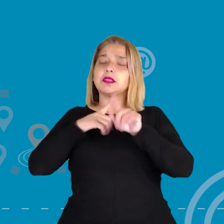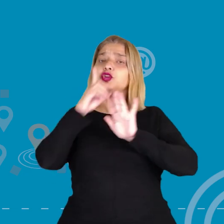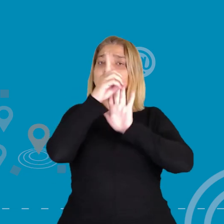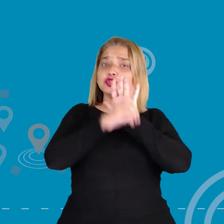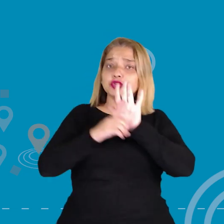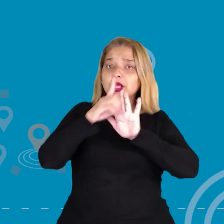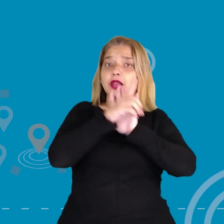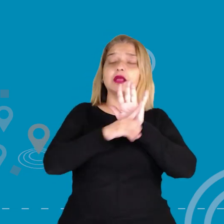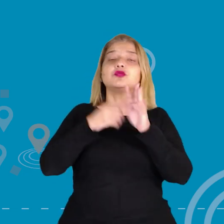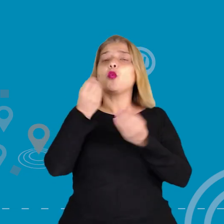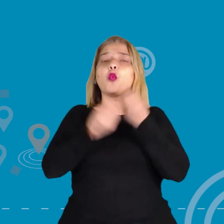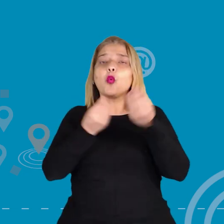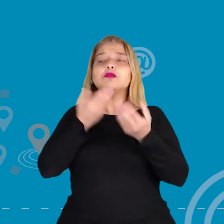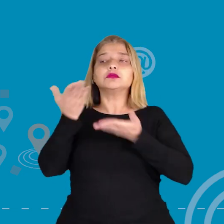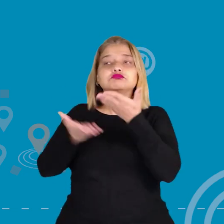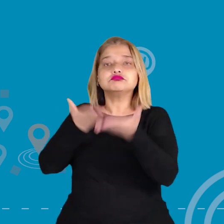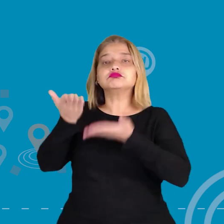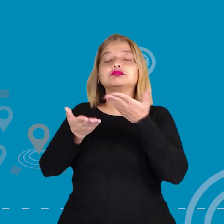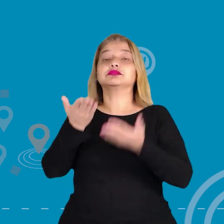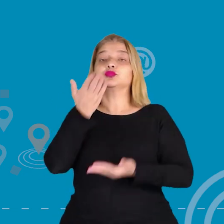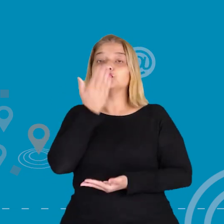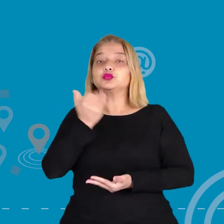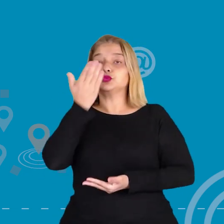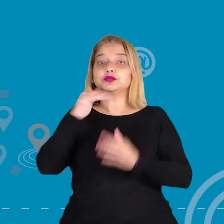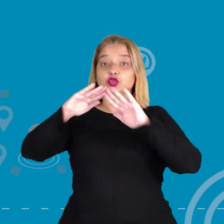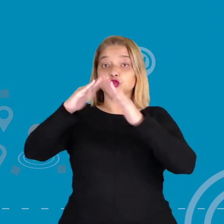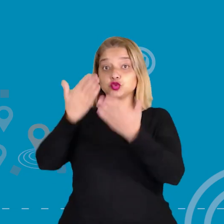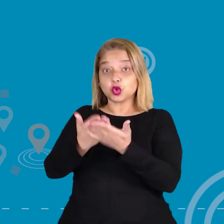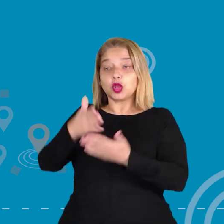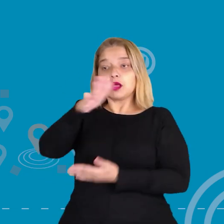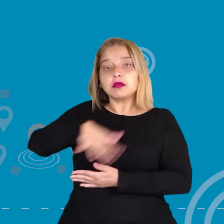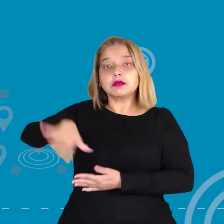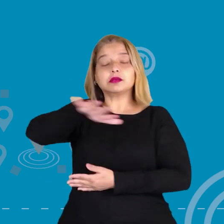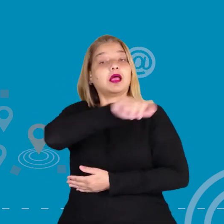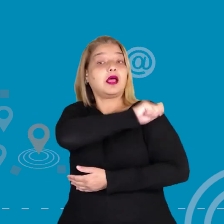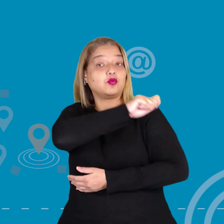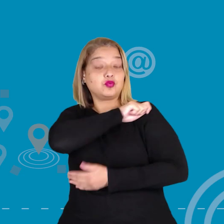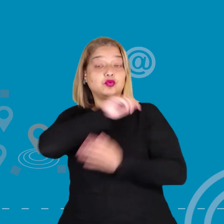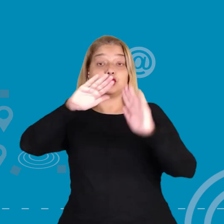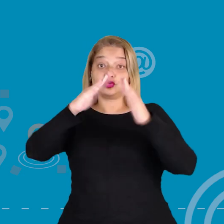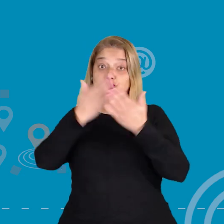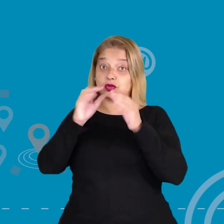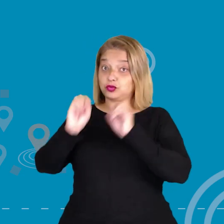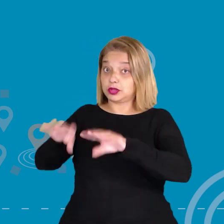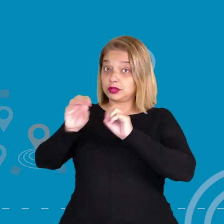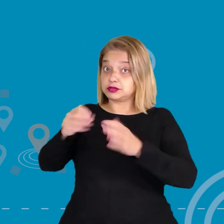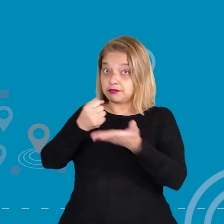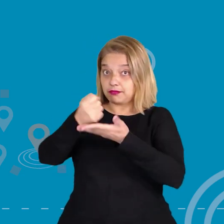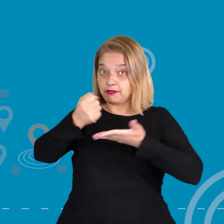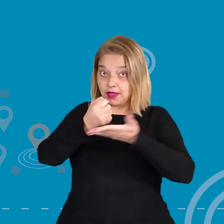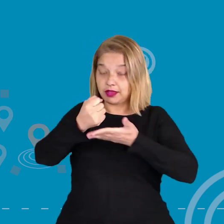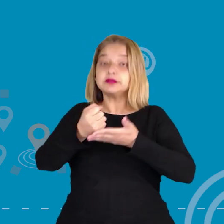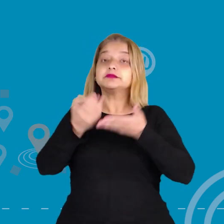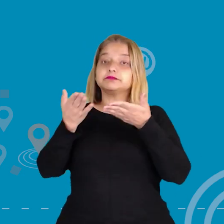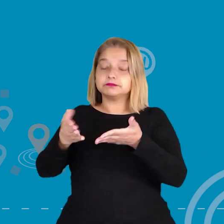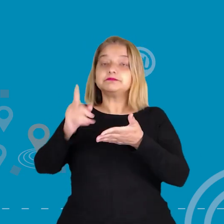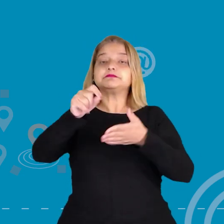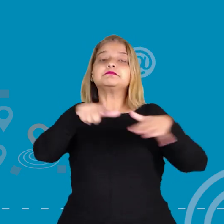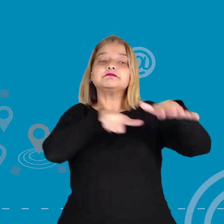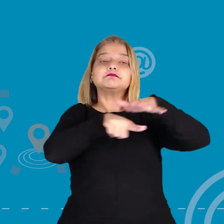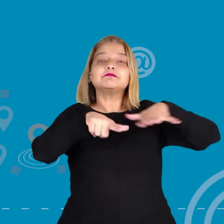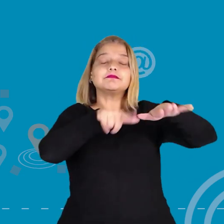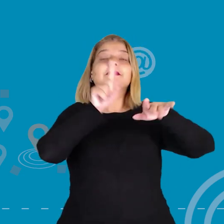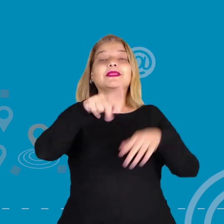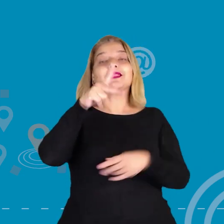para o atendimento da alimentação escolar aos alunos da educação básica, no âmbito do Programa Nacional